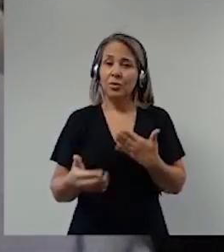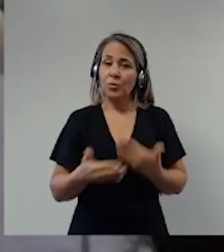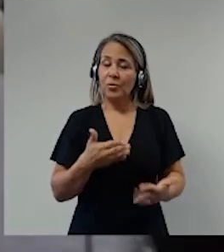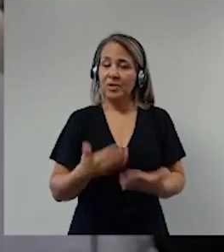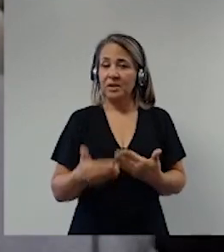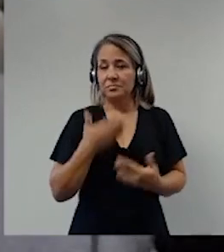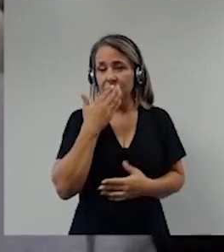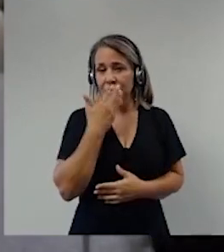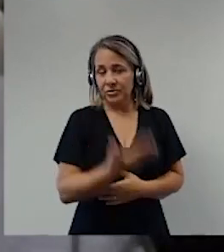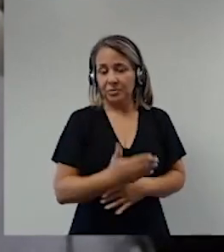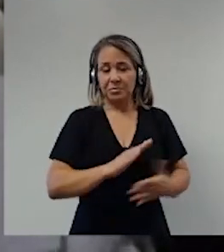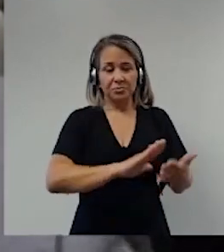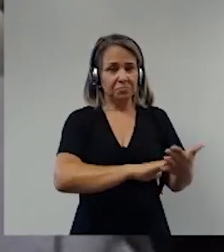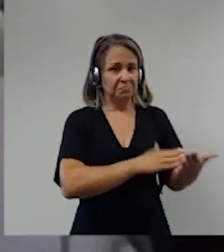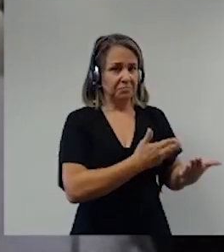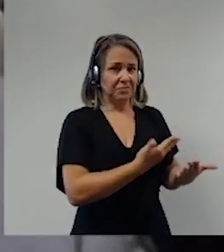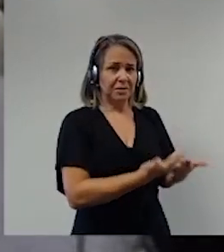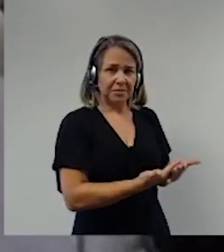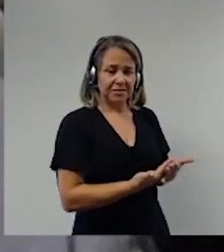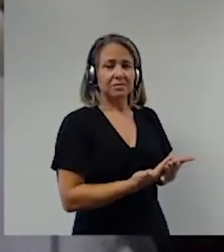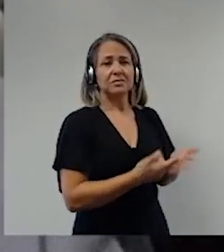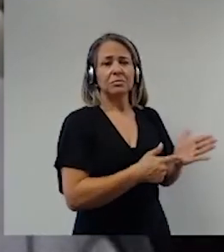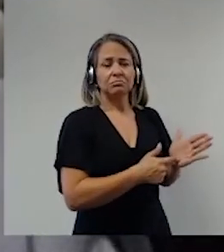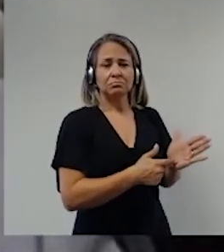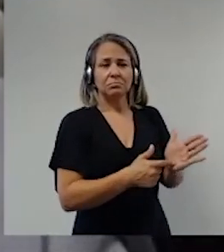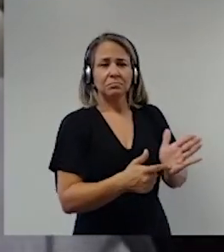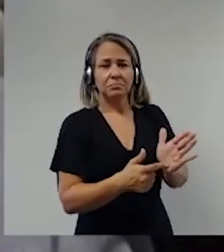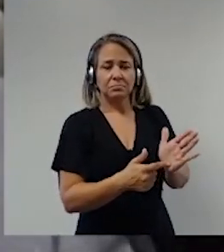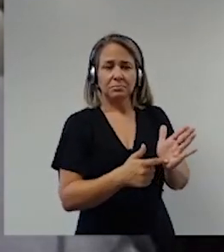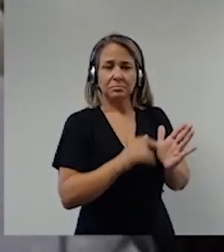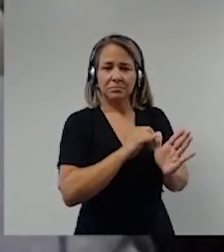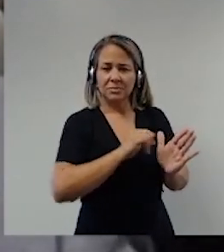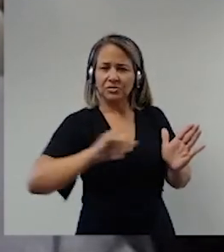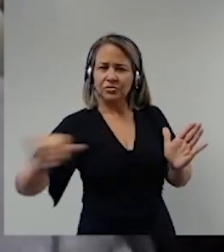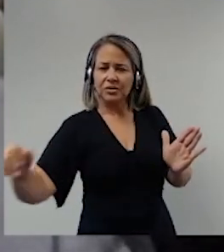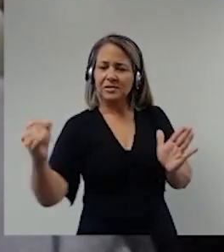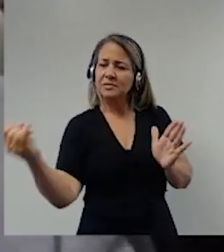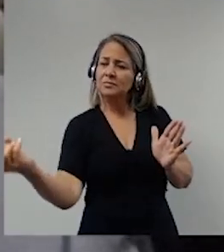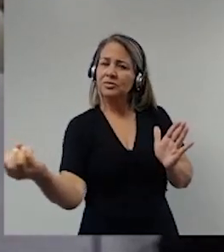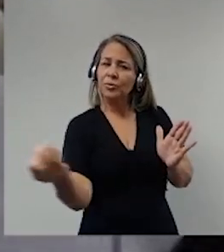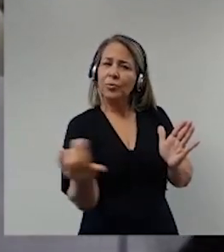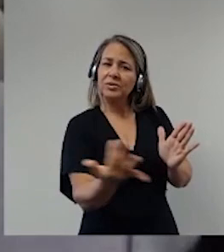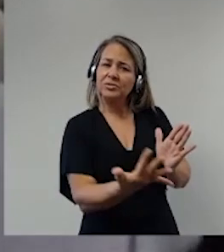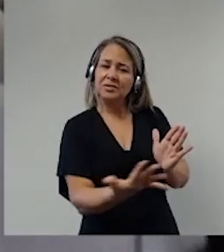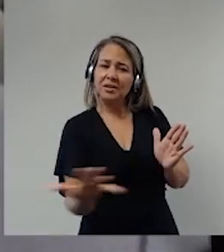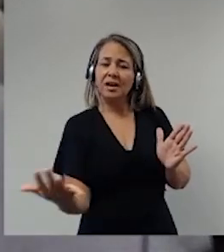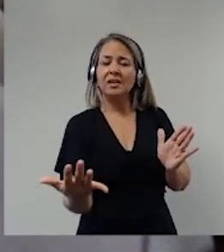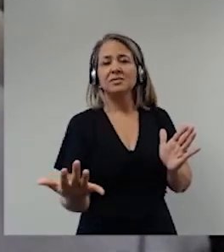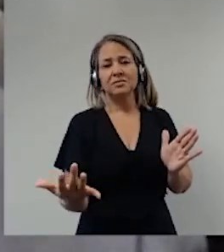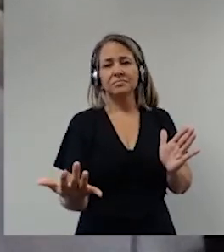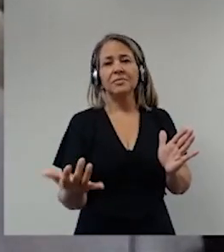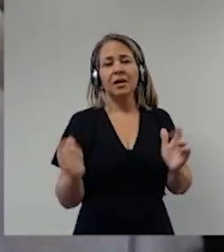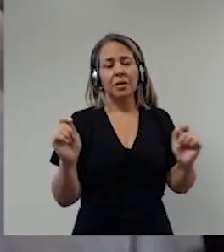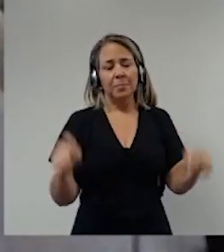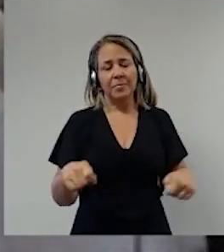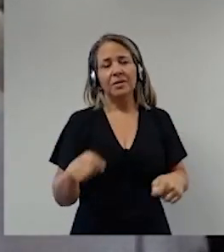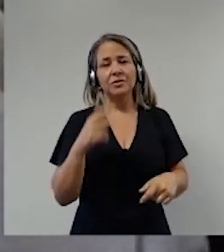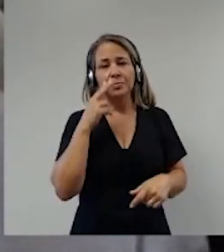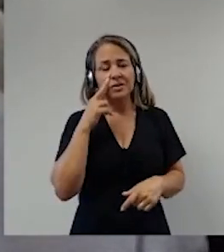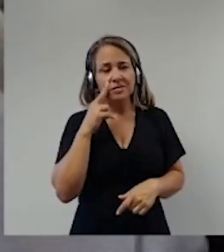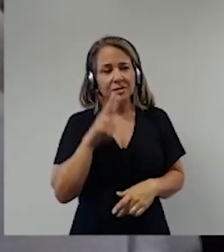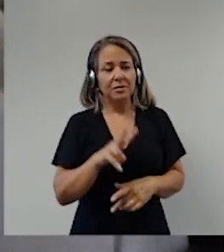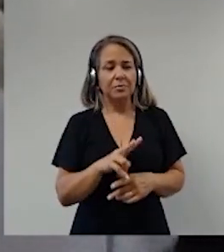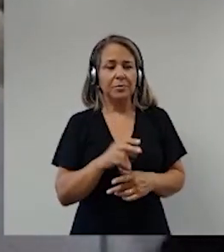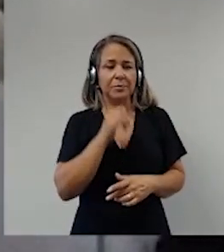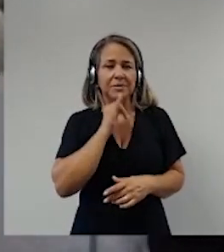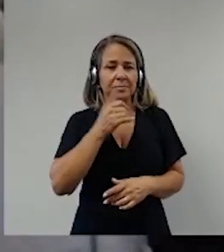de interpretação para mitigar a divulgação de números como esses, seja no sentido de evitar